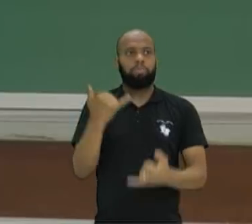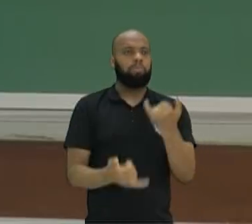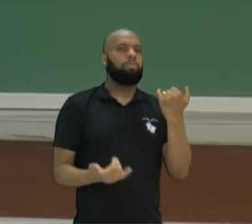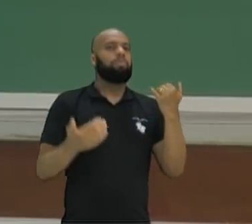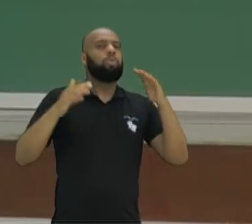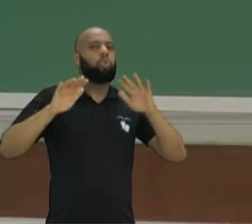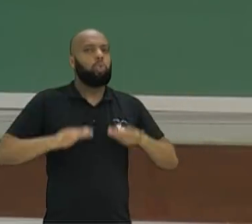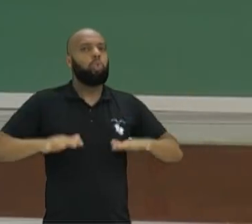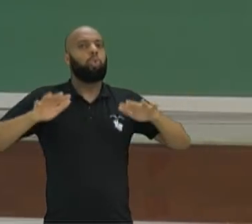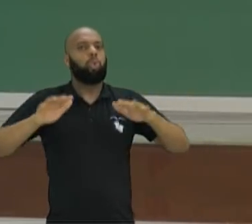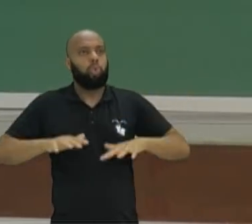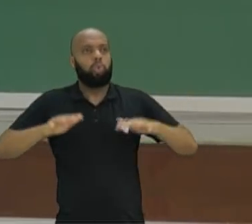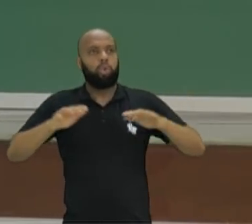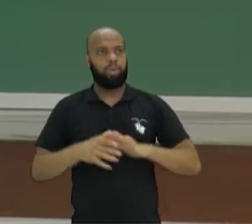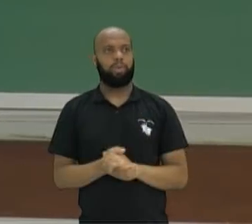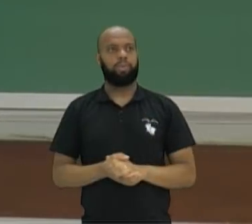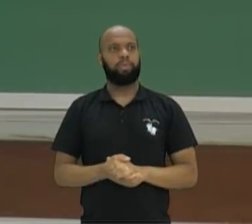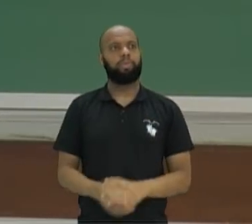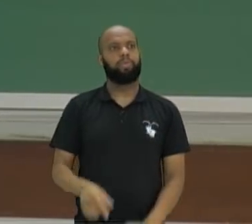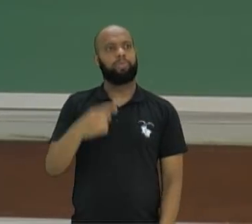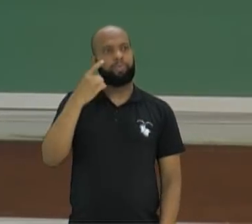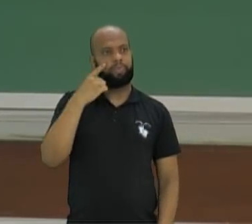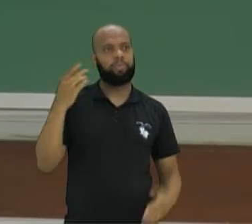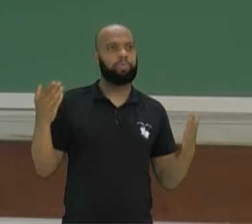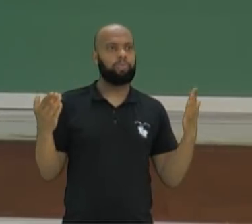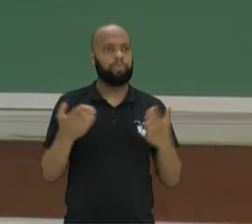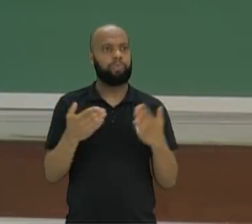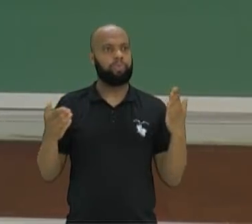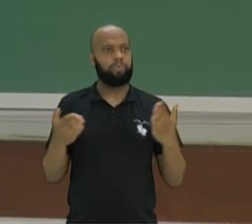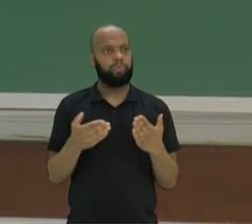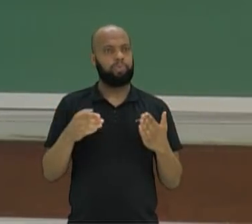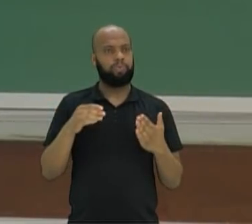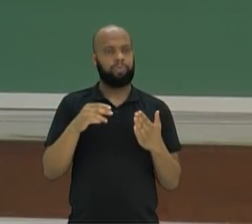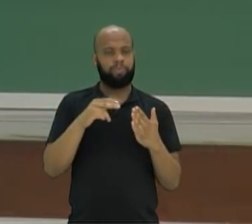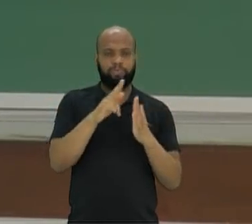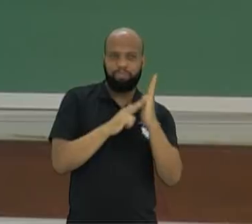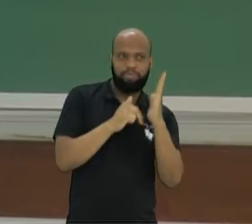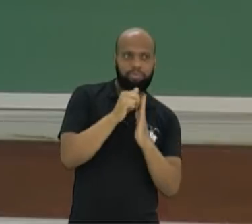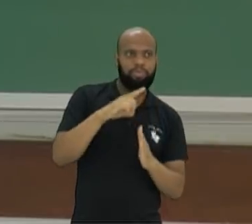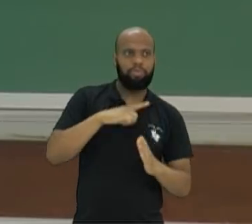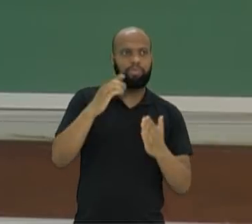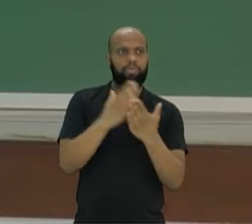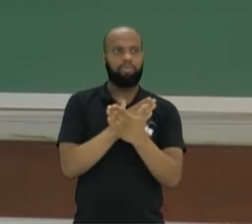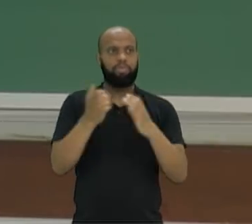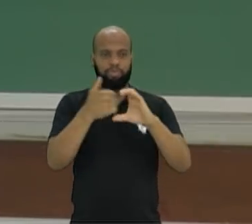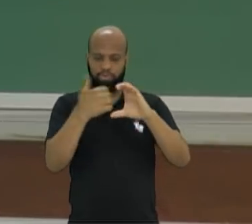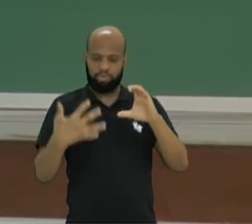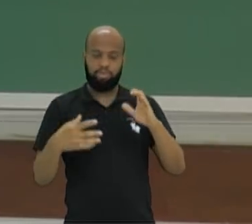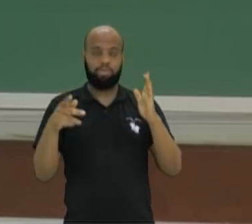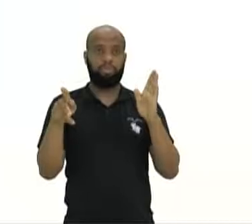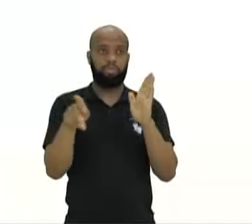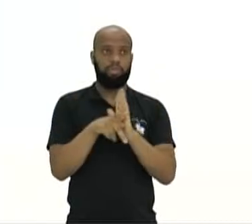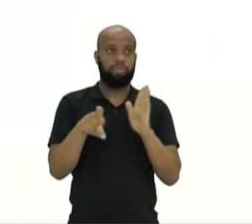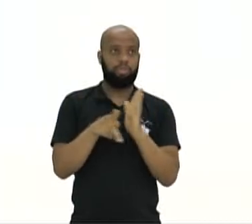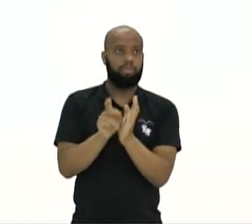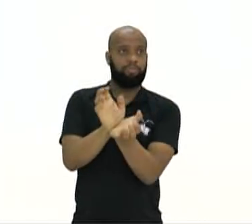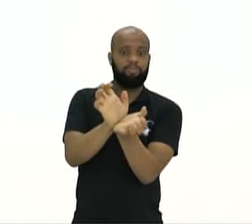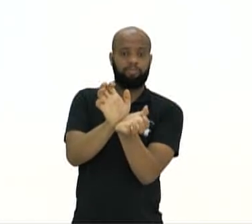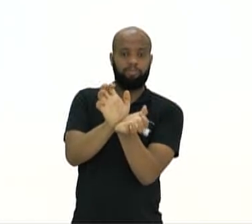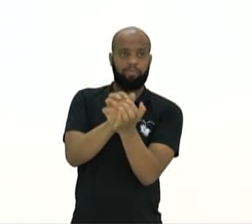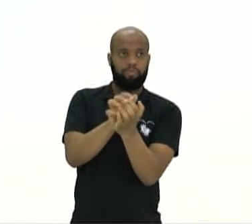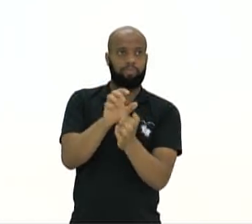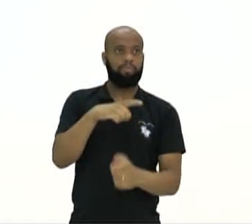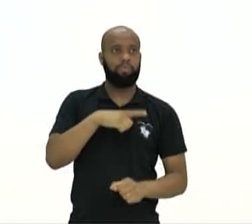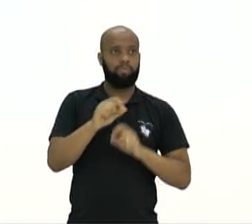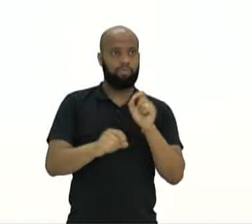aliviada. Né? Aqui no Franz Post você vê algumas características da região de Recife, né? Aqui